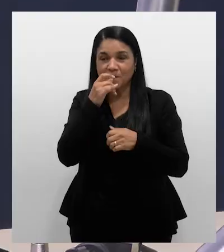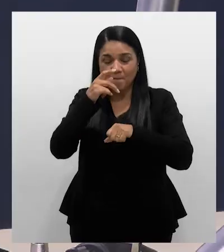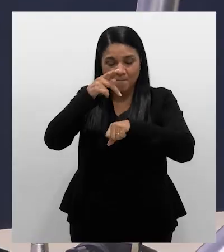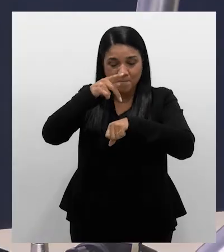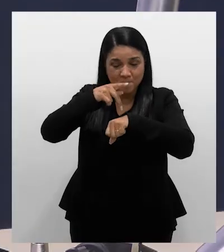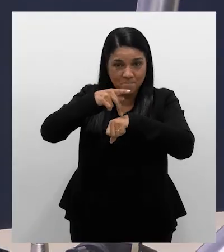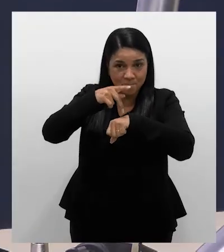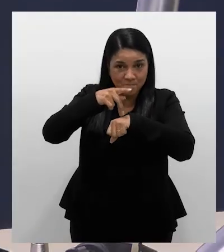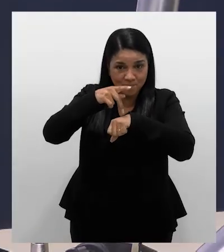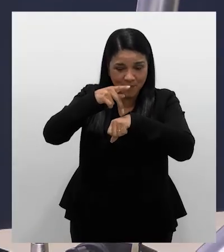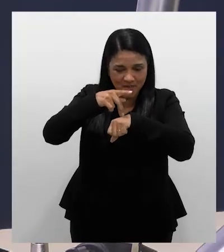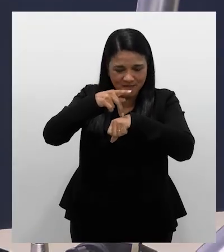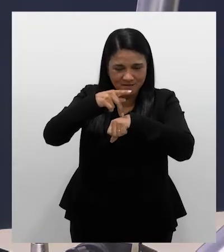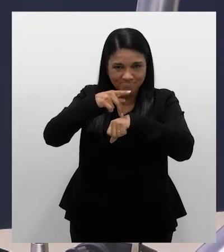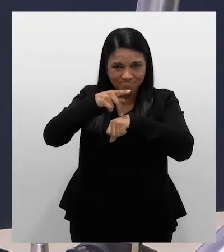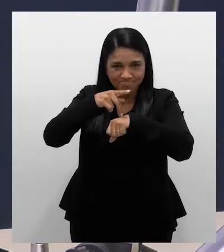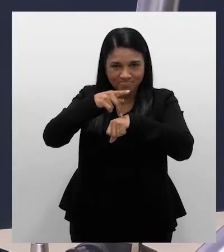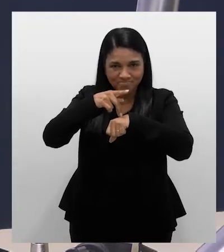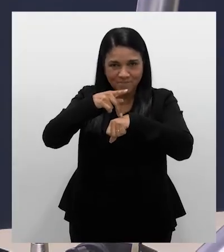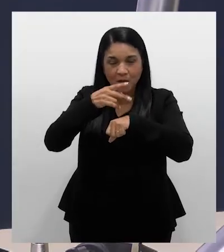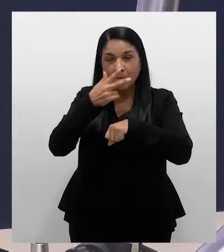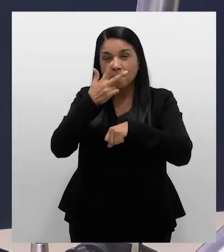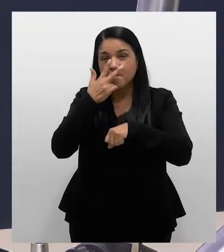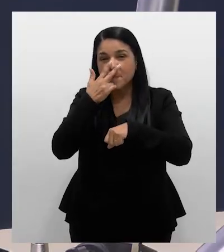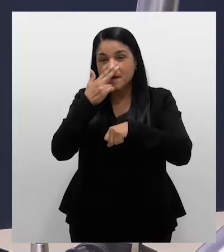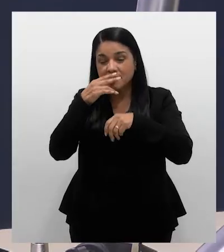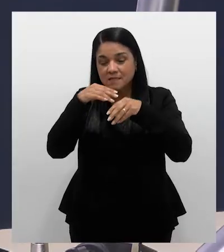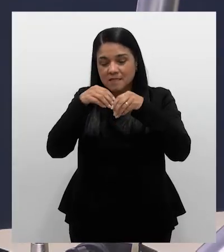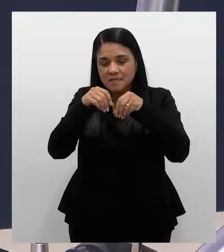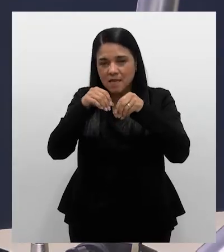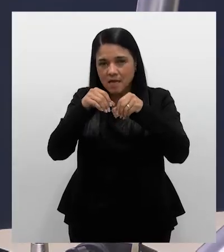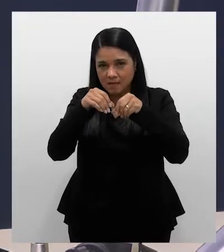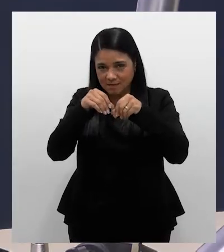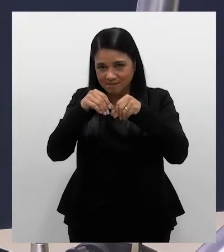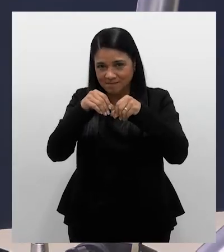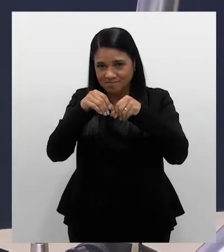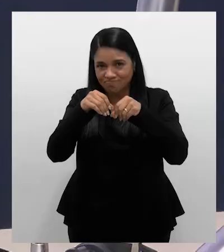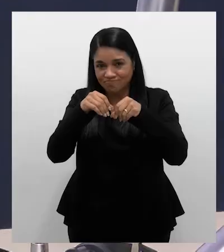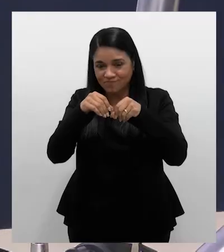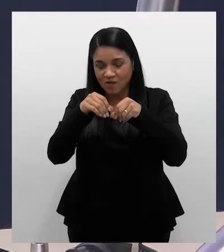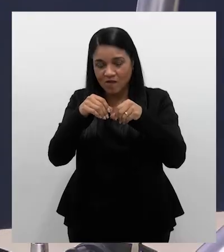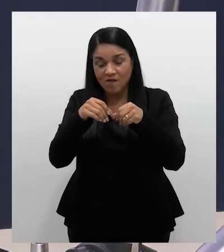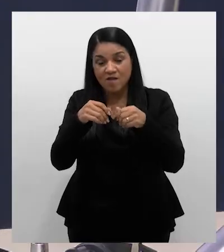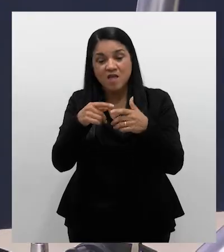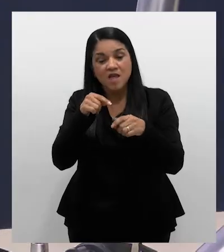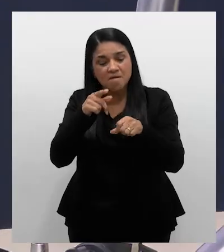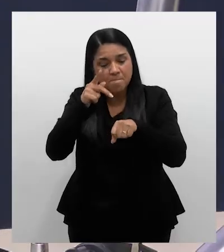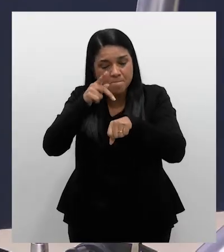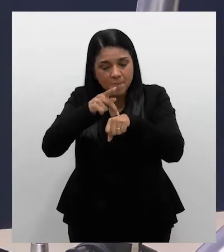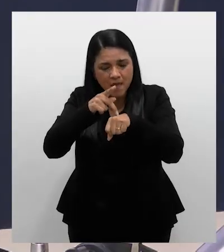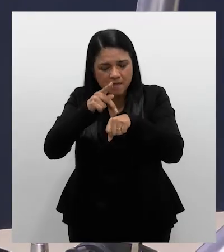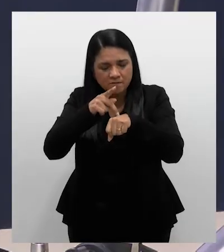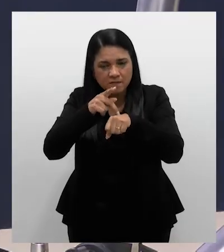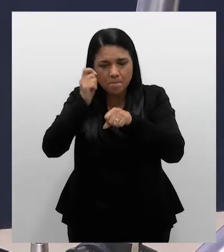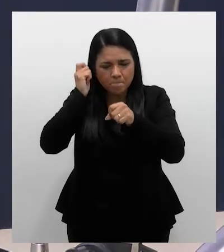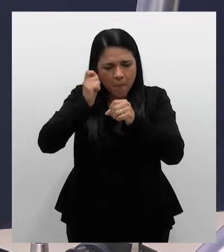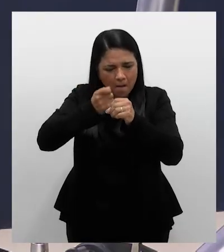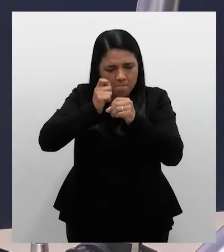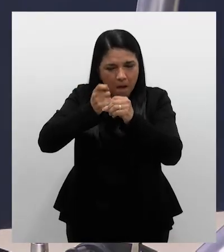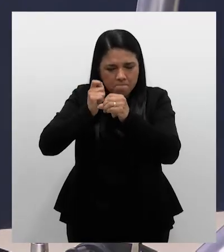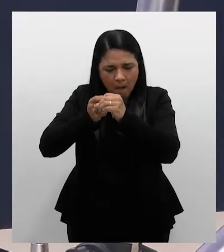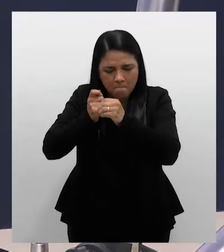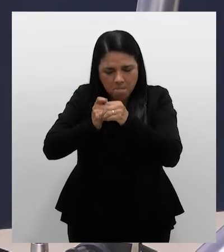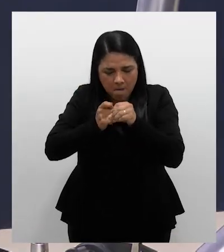compor músicas, eu falo que diamante é terra bruta. Então, o que você não vê valor na terra, mas um diamante é uma terra bruta, é aquela